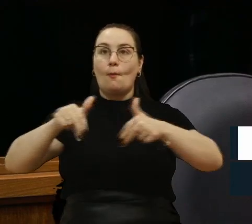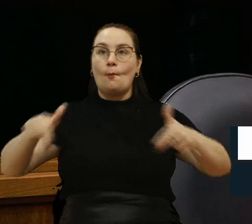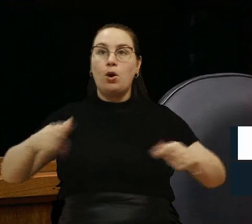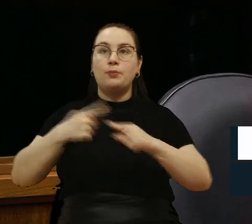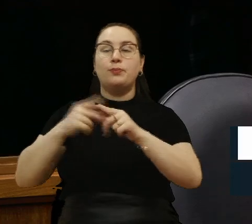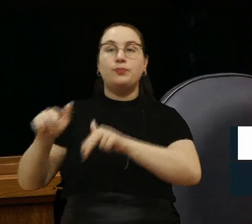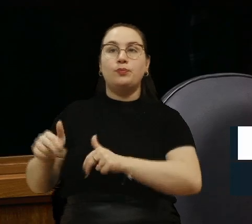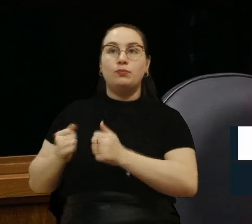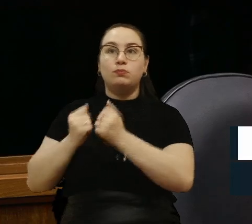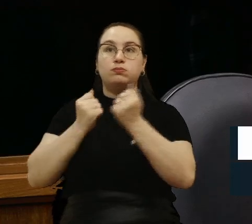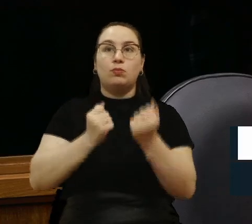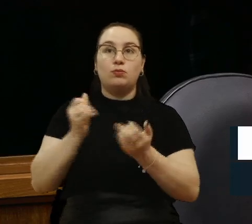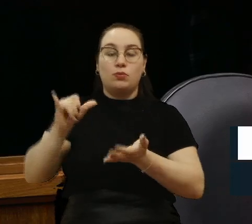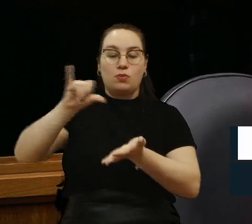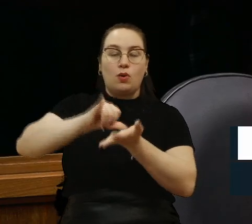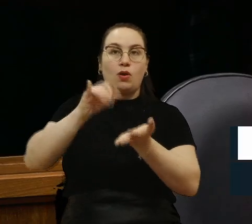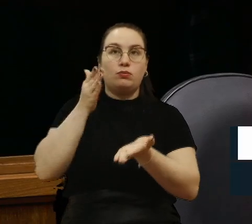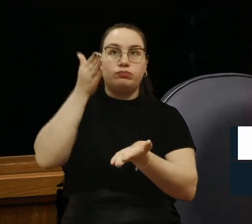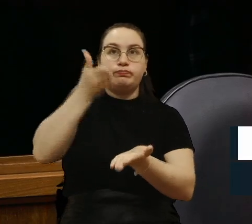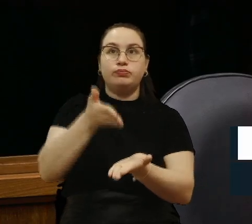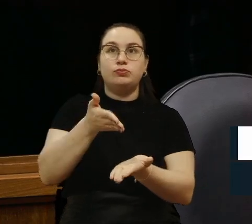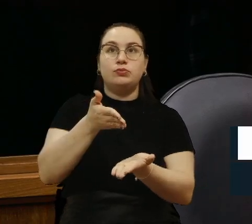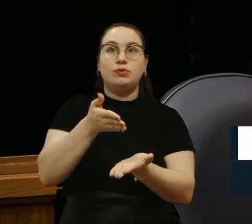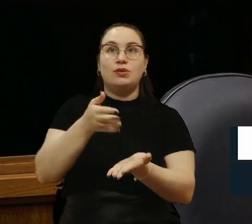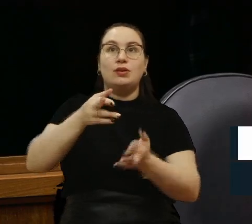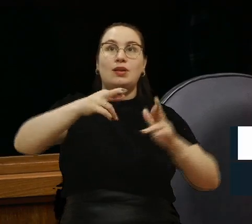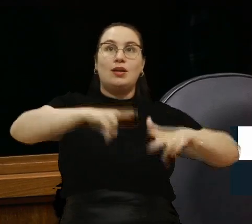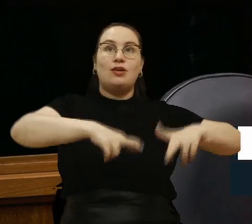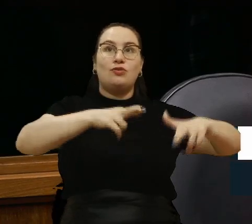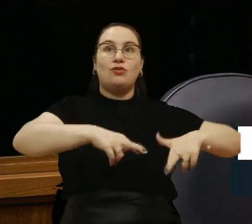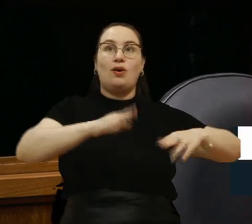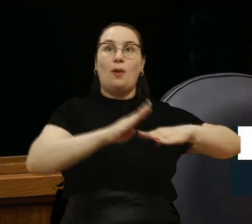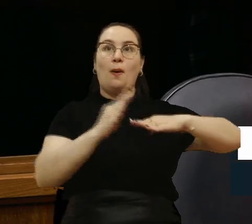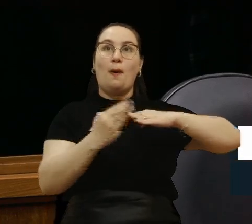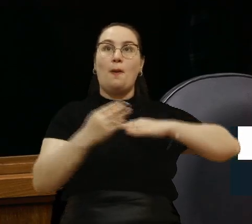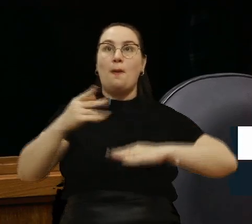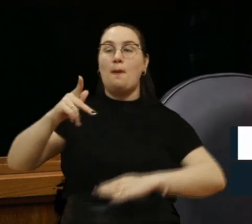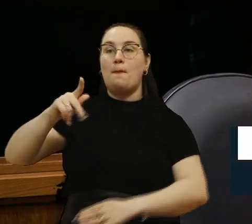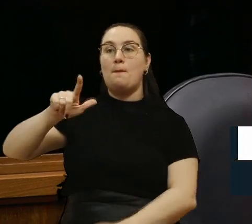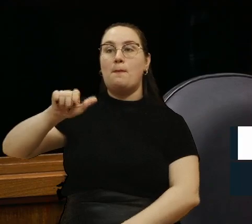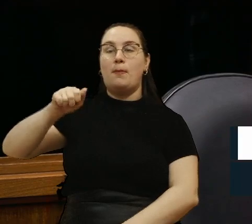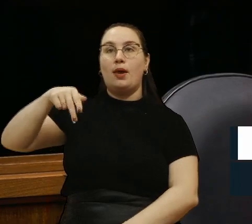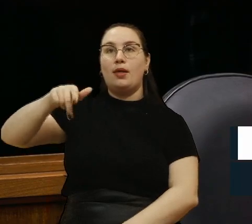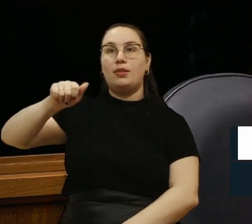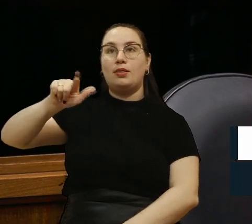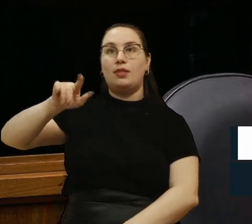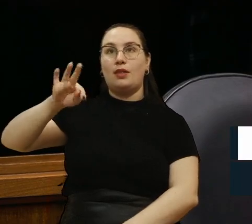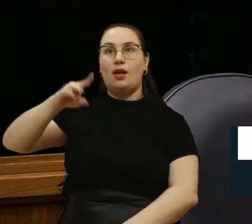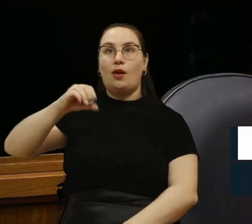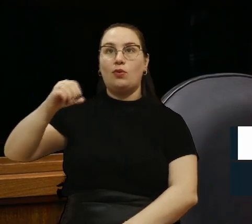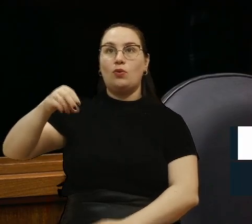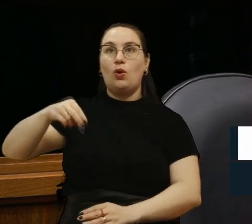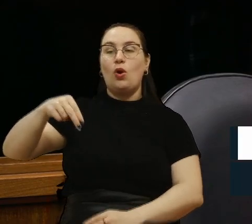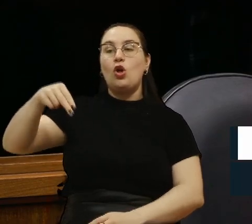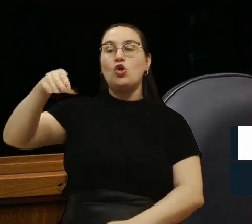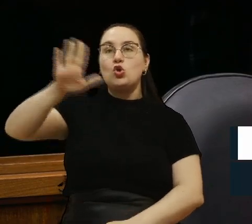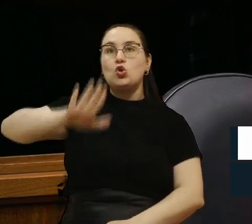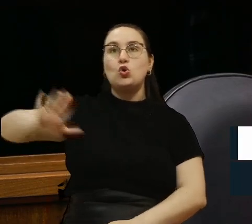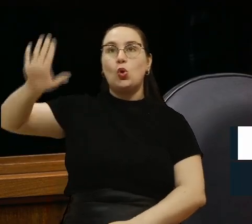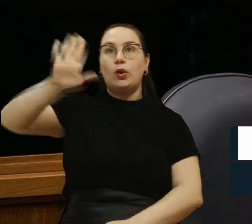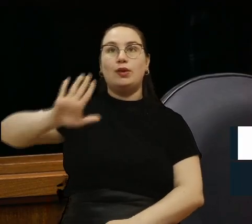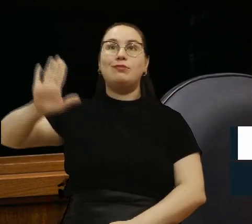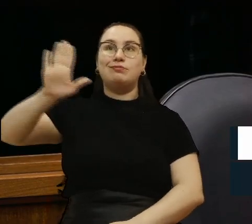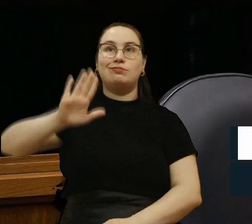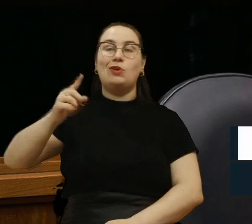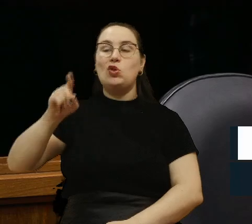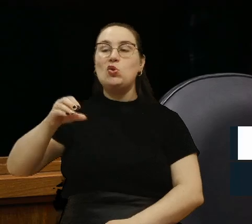defendendo centralizar UBSs na região Planalto e na região da Zona Norte. E chama a atenção que são áreas vulneráveis